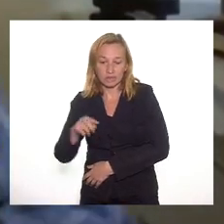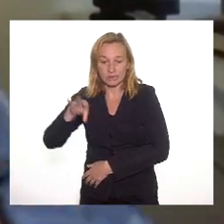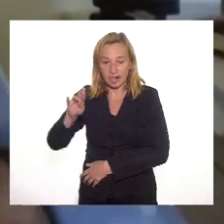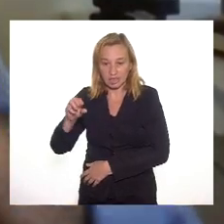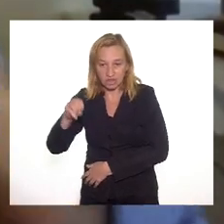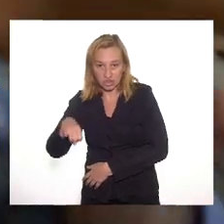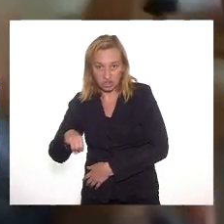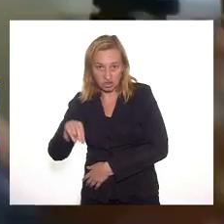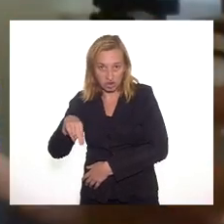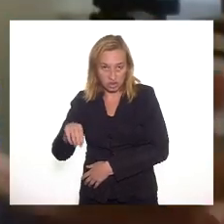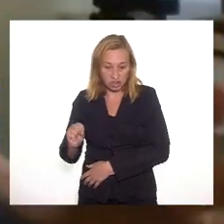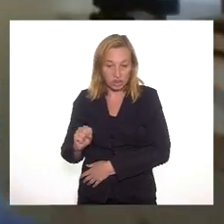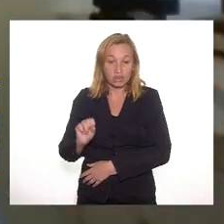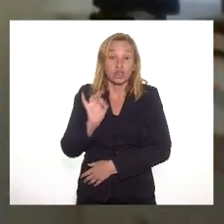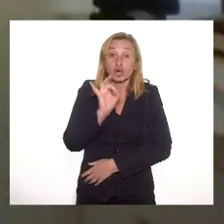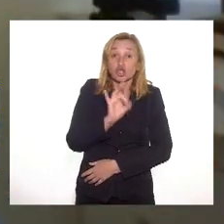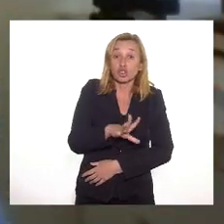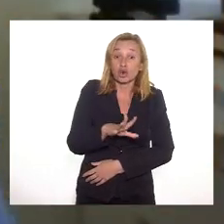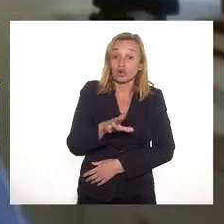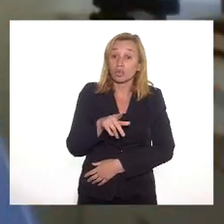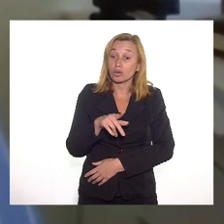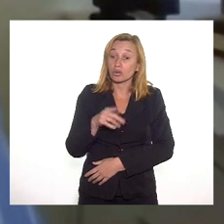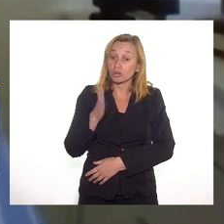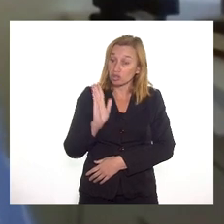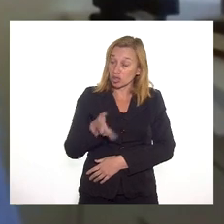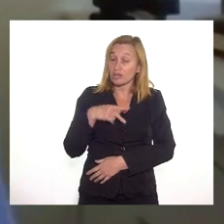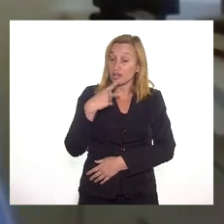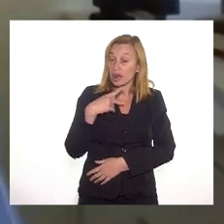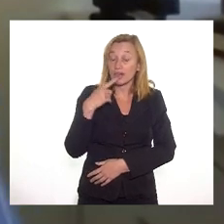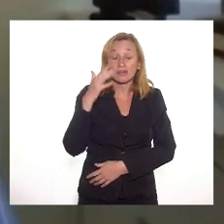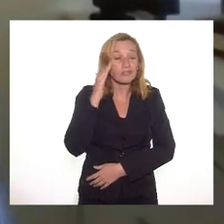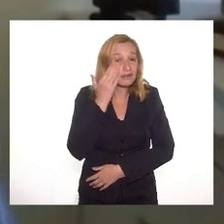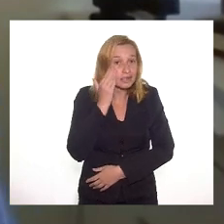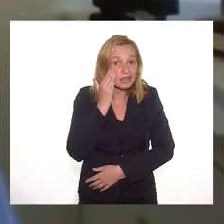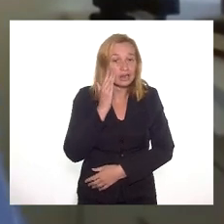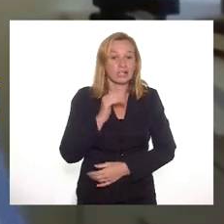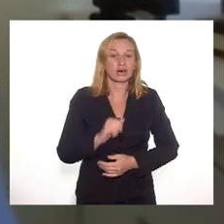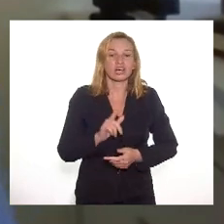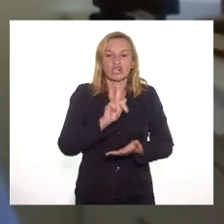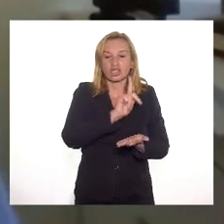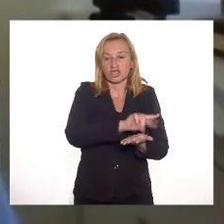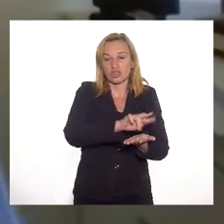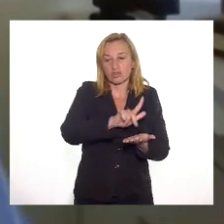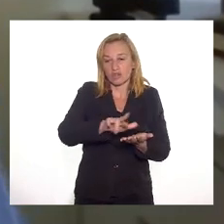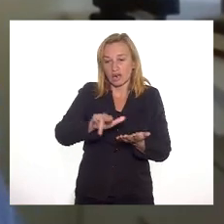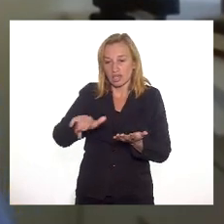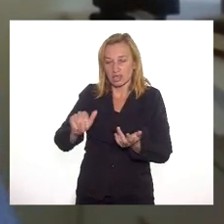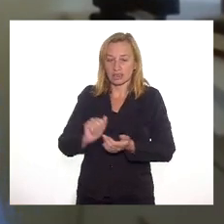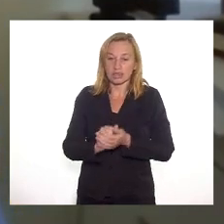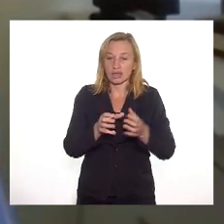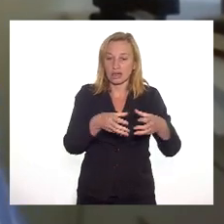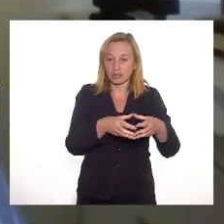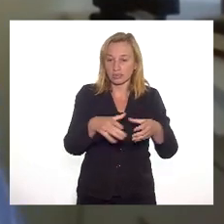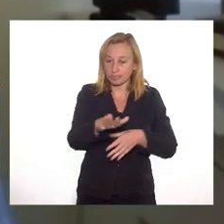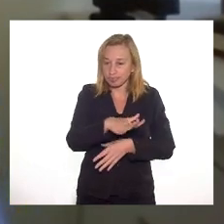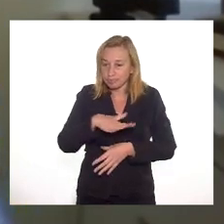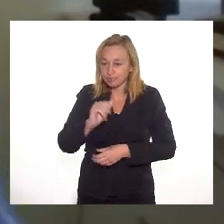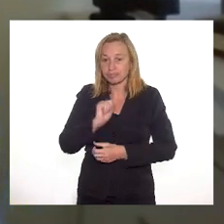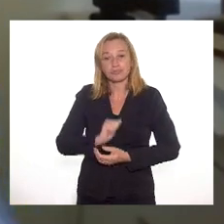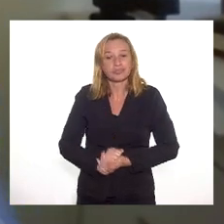só nesse leque já dá para abranger diversas modalidades